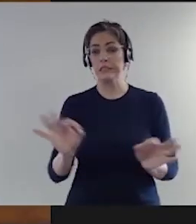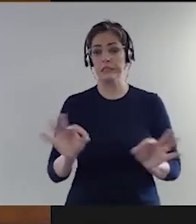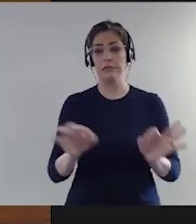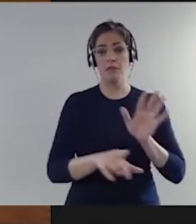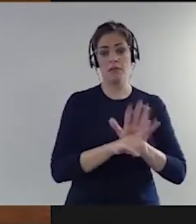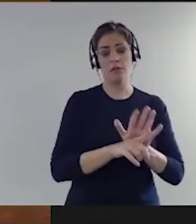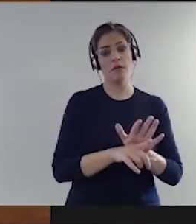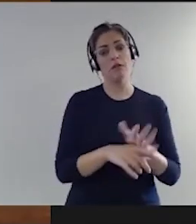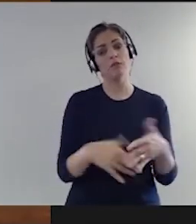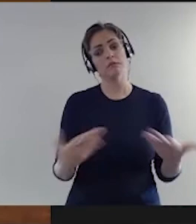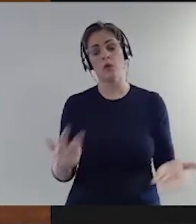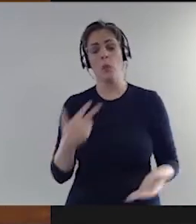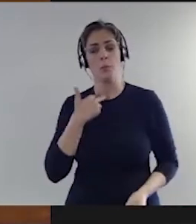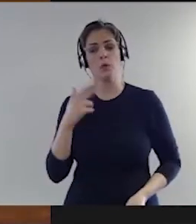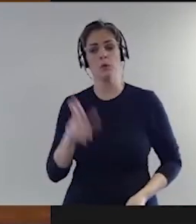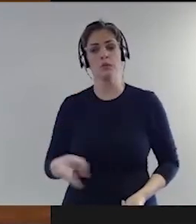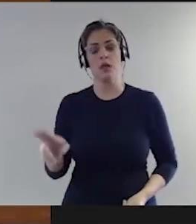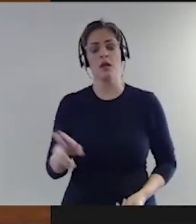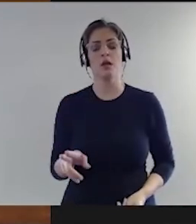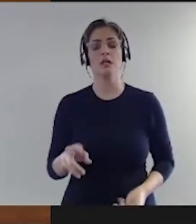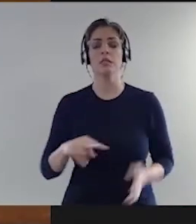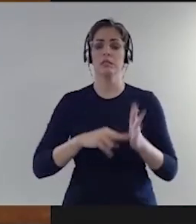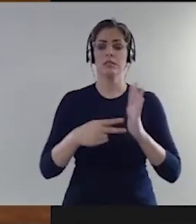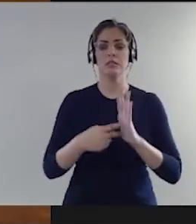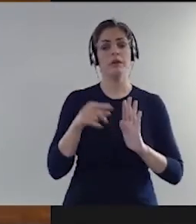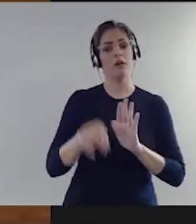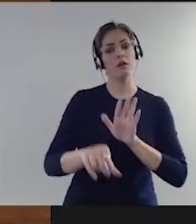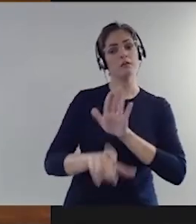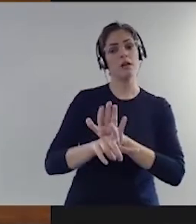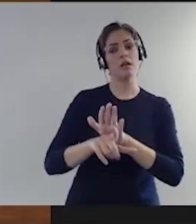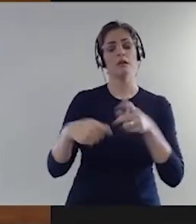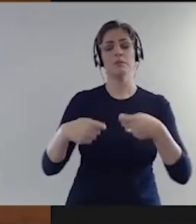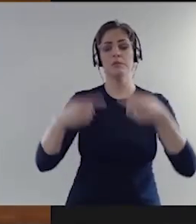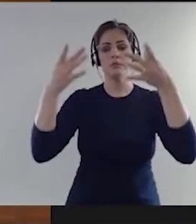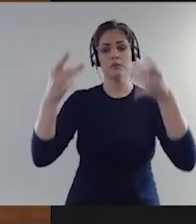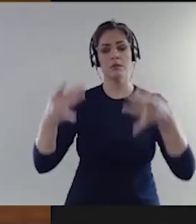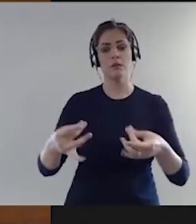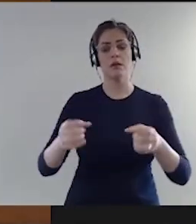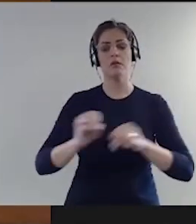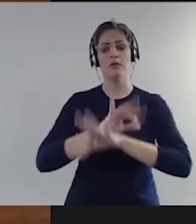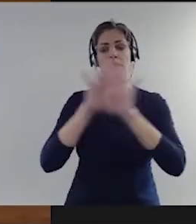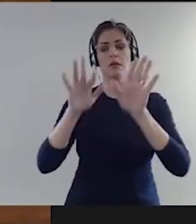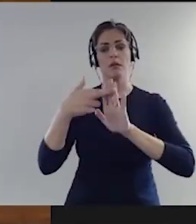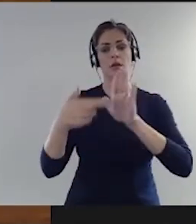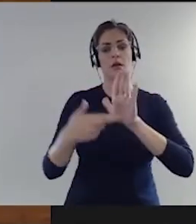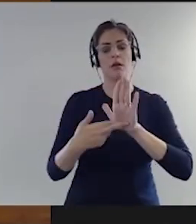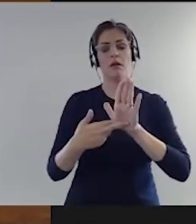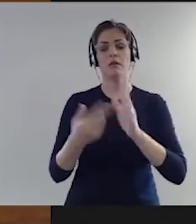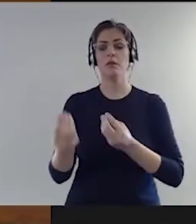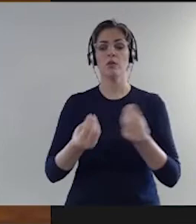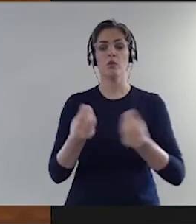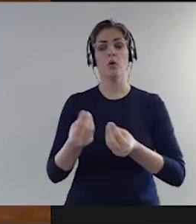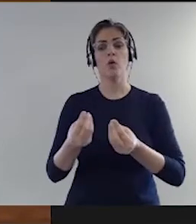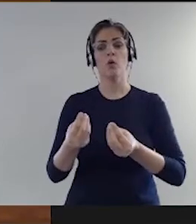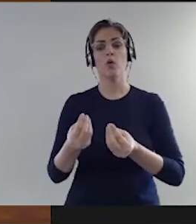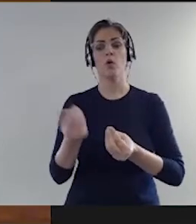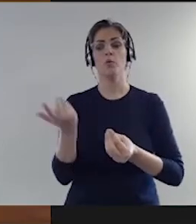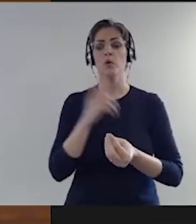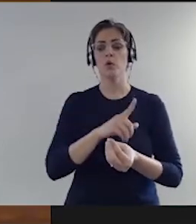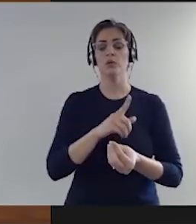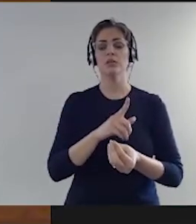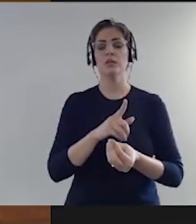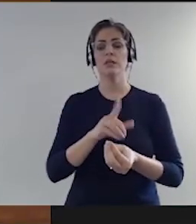pareceu-nos importante que nessa lei específica viesse uma regra para também impedir a